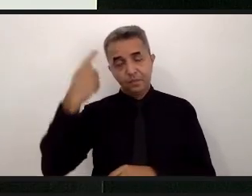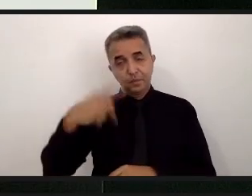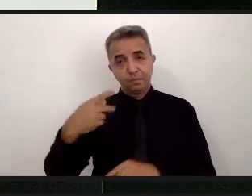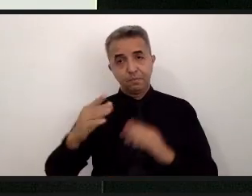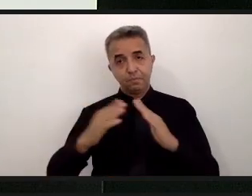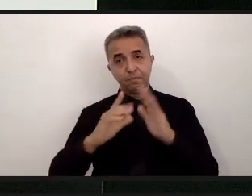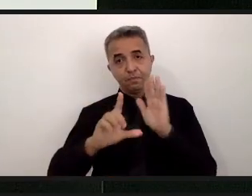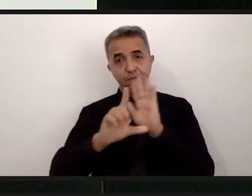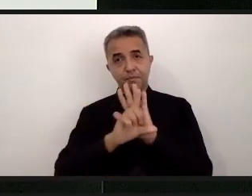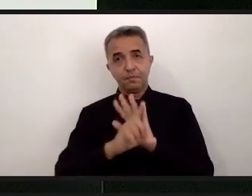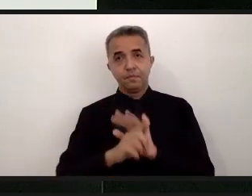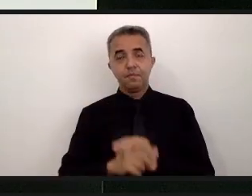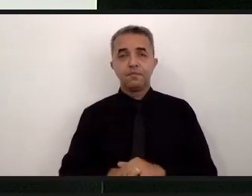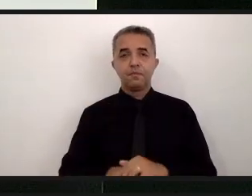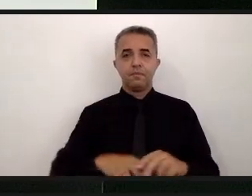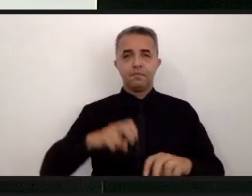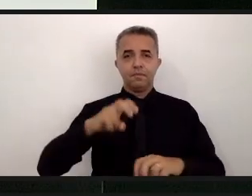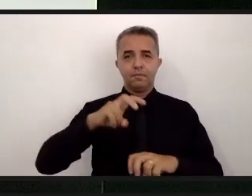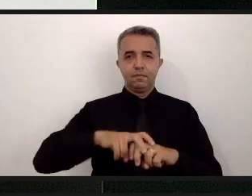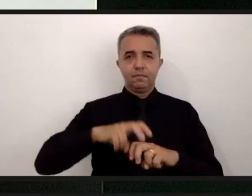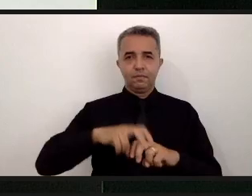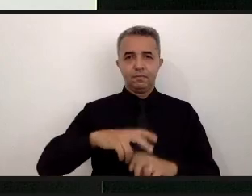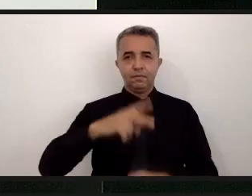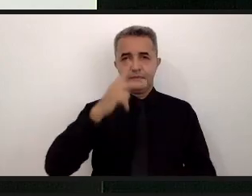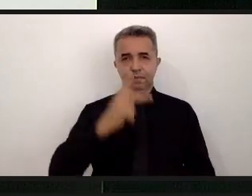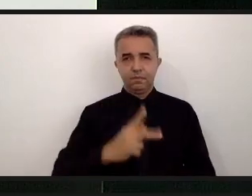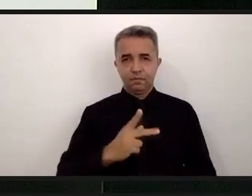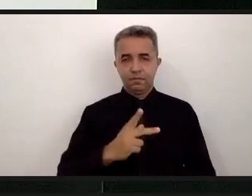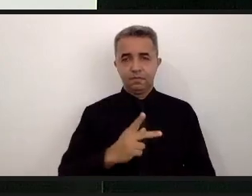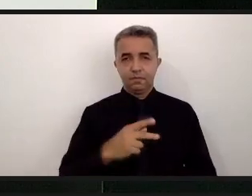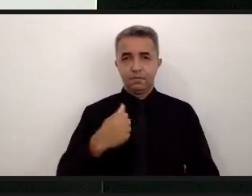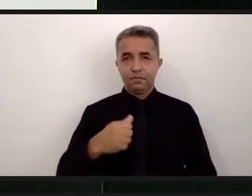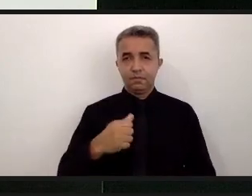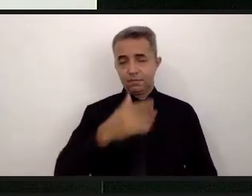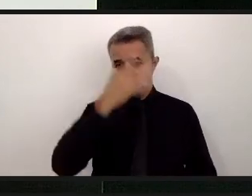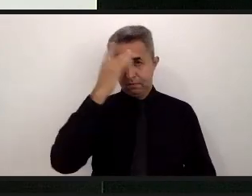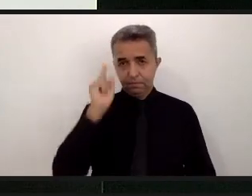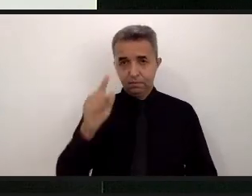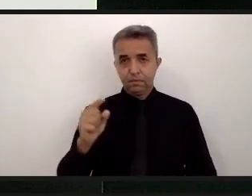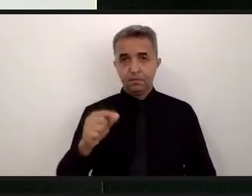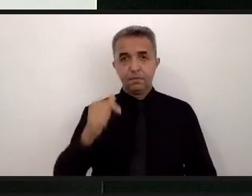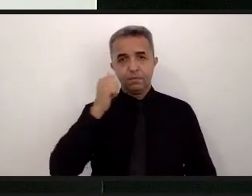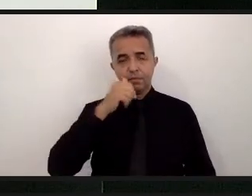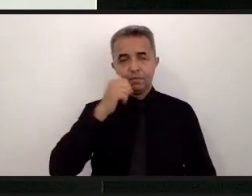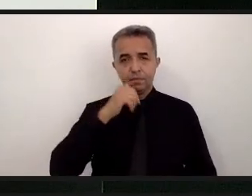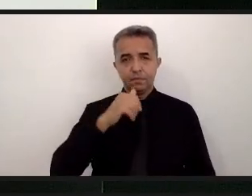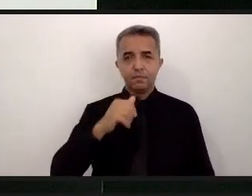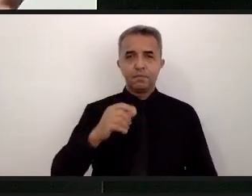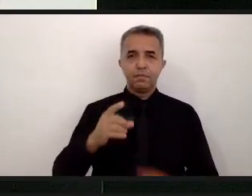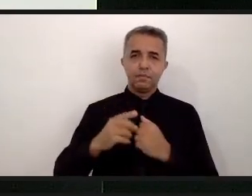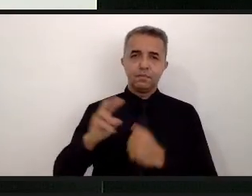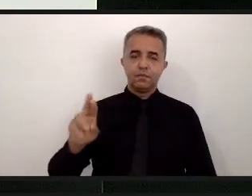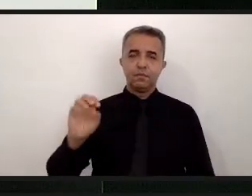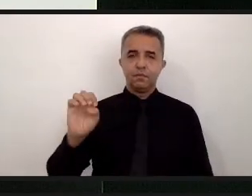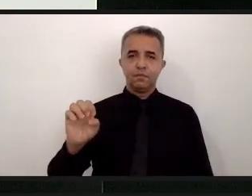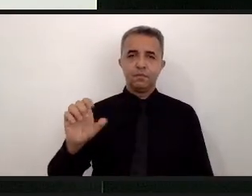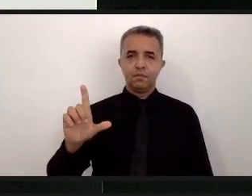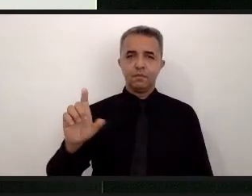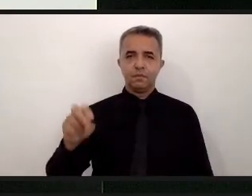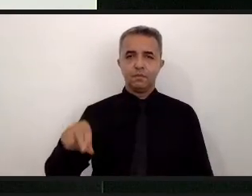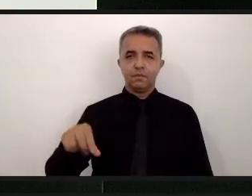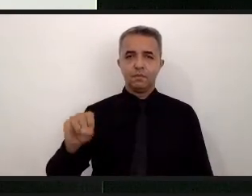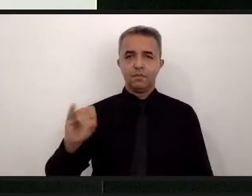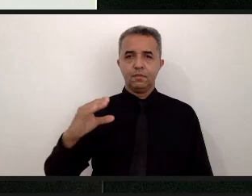a cadeira da presidência não pode ficar vazia, e eu peço à doutora Helenice a assumir a presidência a partir de agora, por